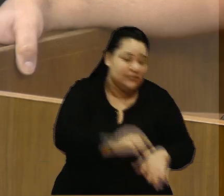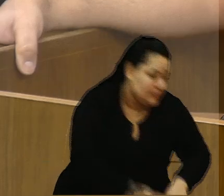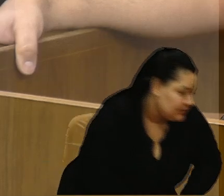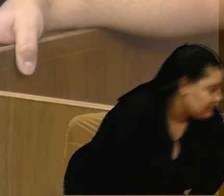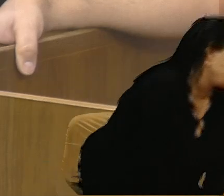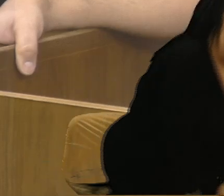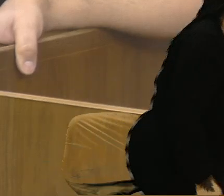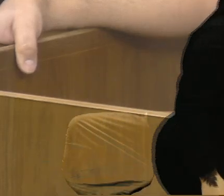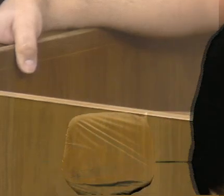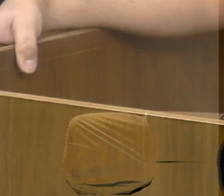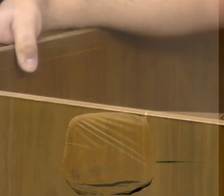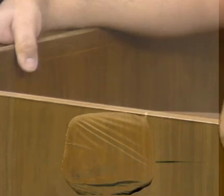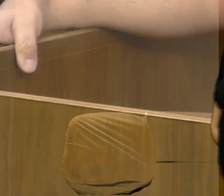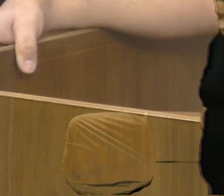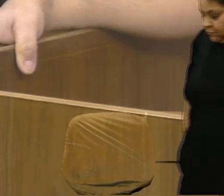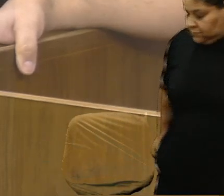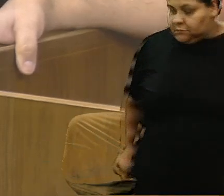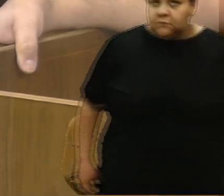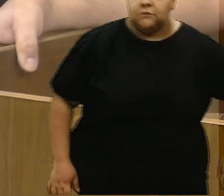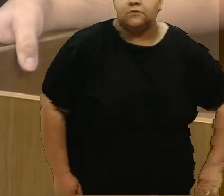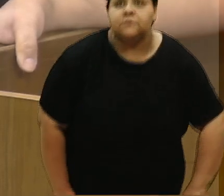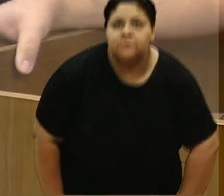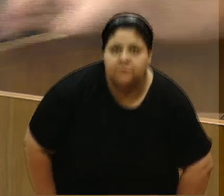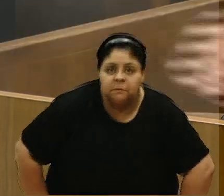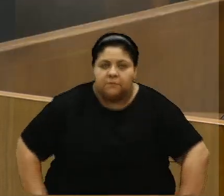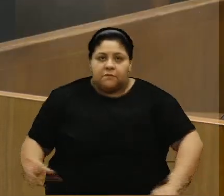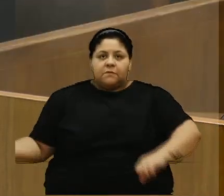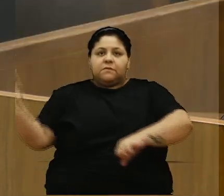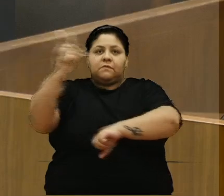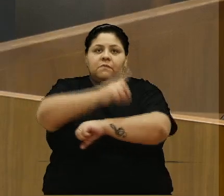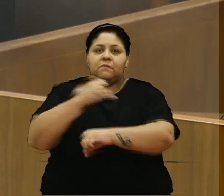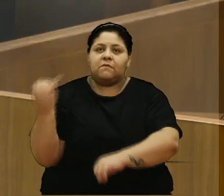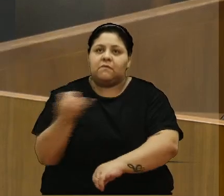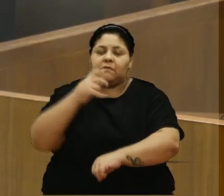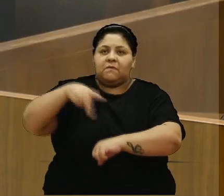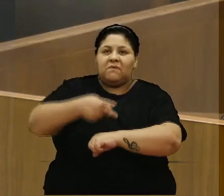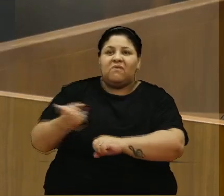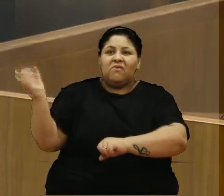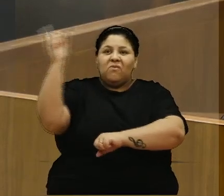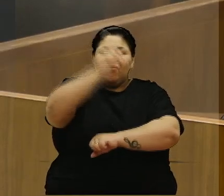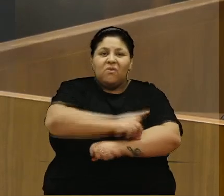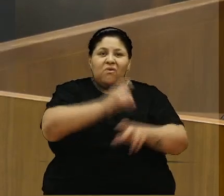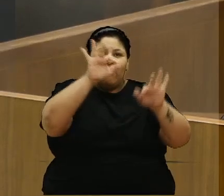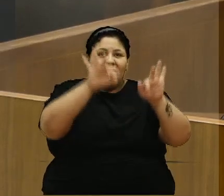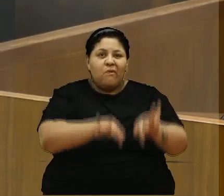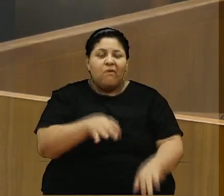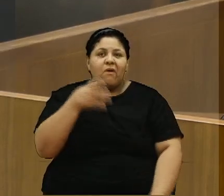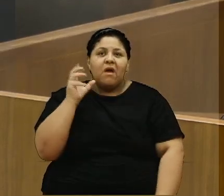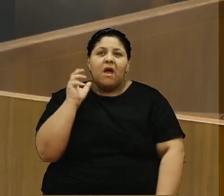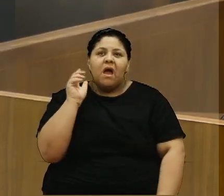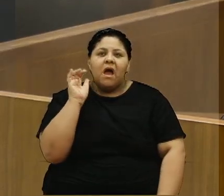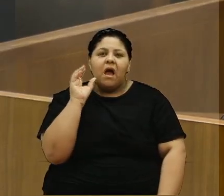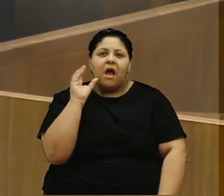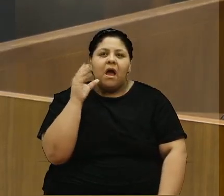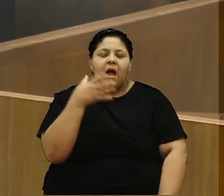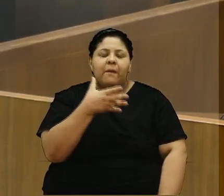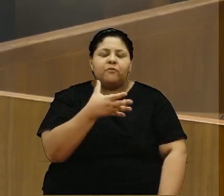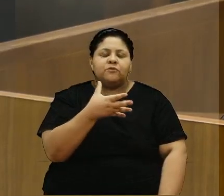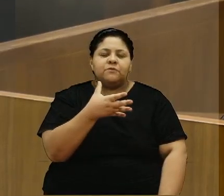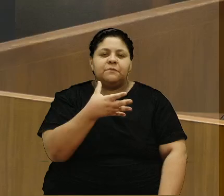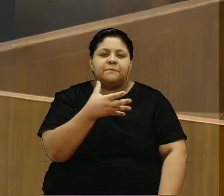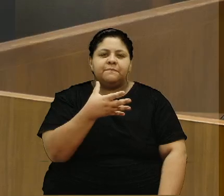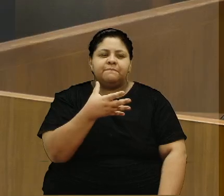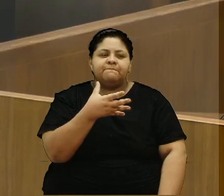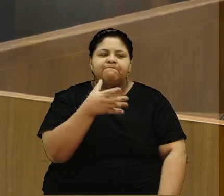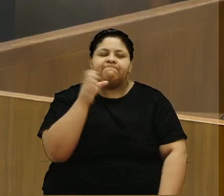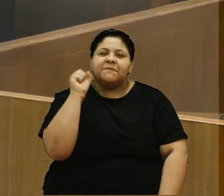uma data muito importante, né, no país, que é o Dia Nacional de Combate ao Abuso e à Exploração de Crianças e Adolescentes. Hoje,